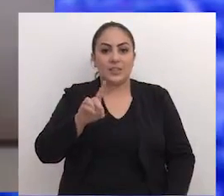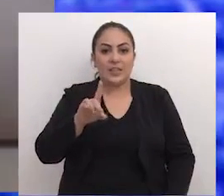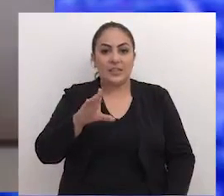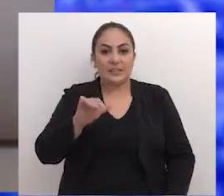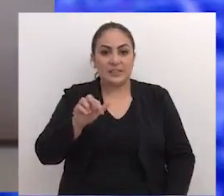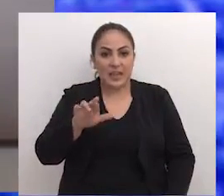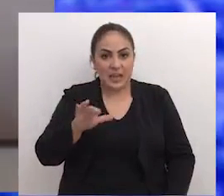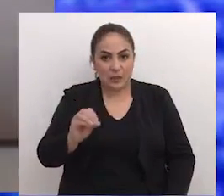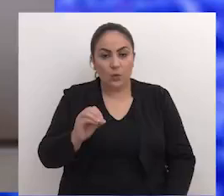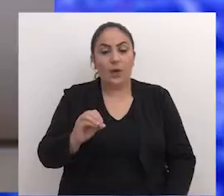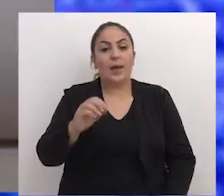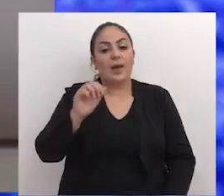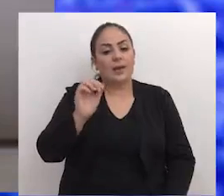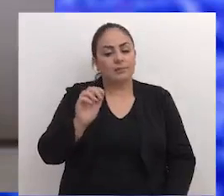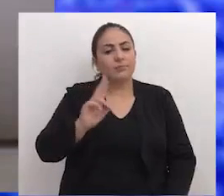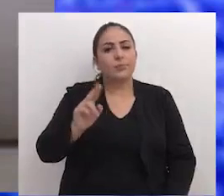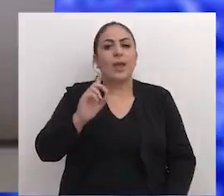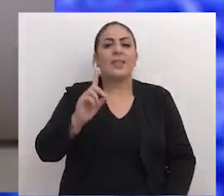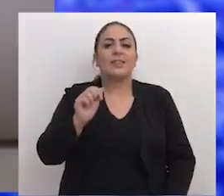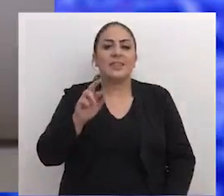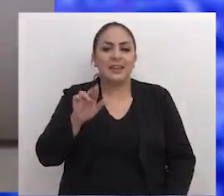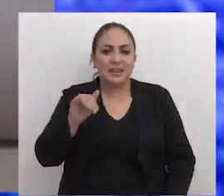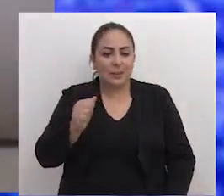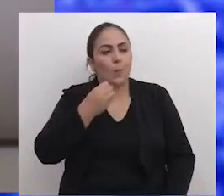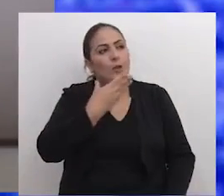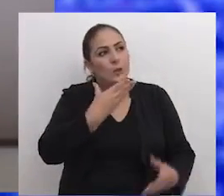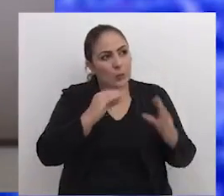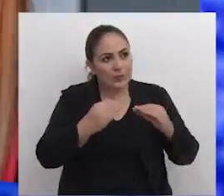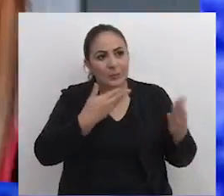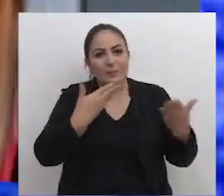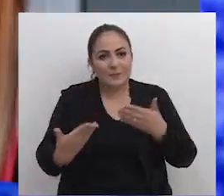Góes. Adriana, boa noite, bem-vinda à TV Câmara.